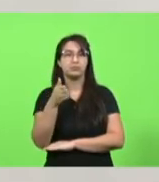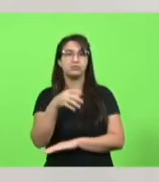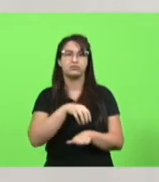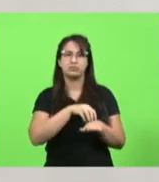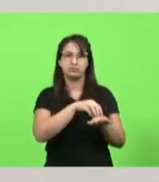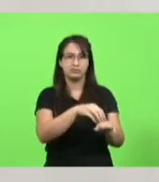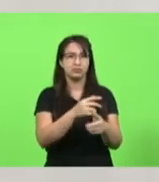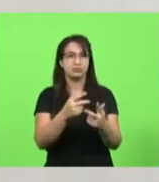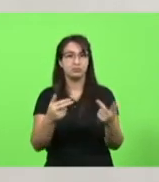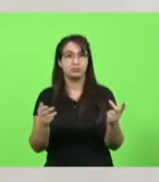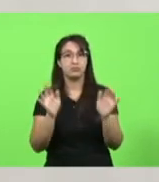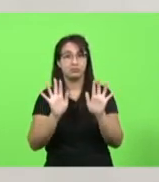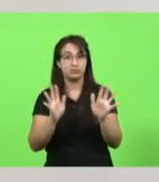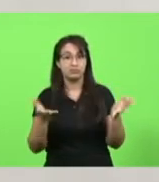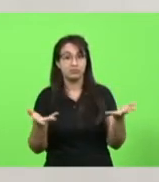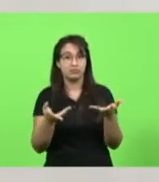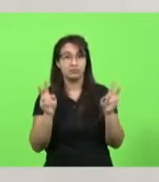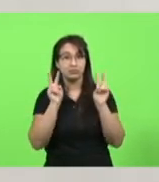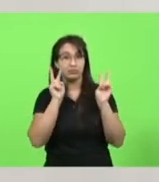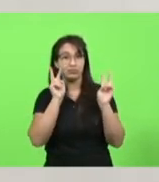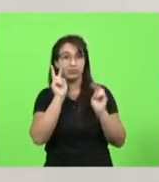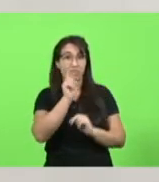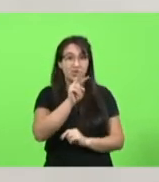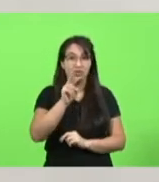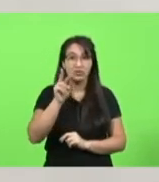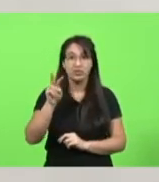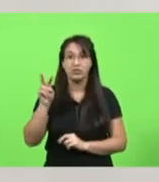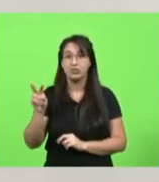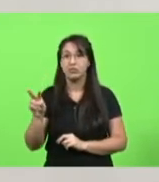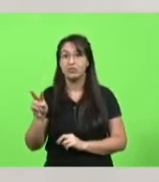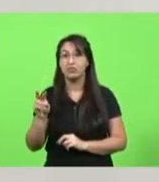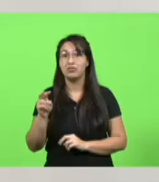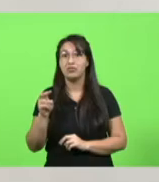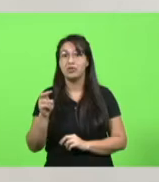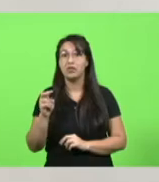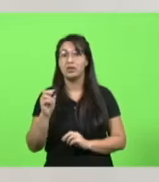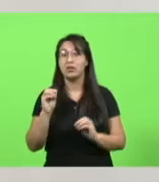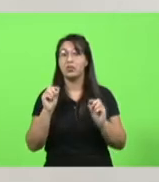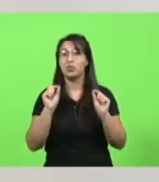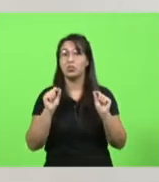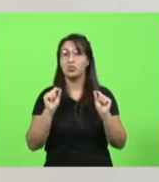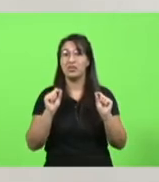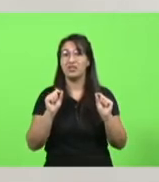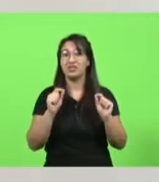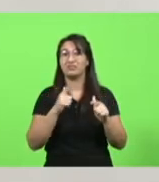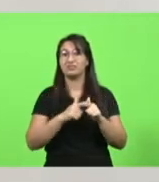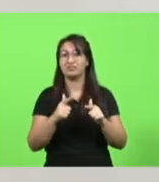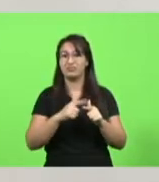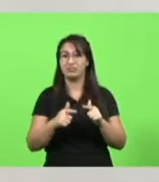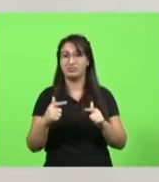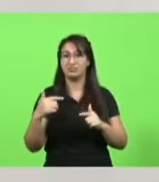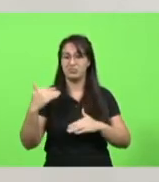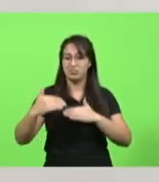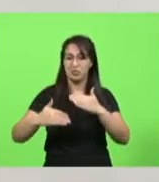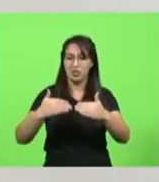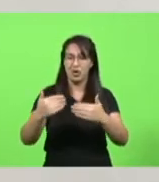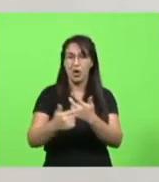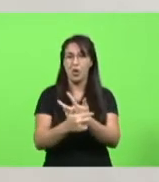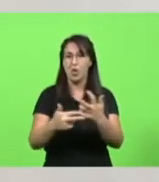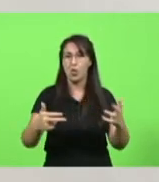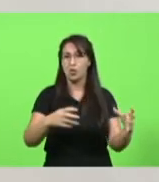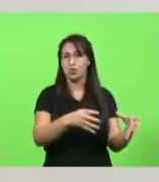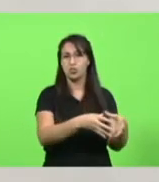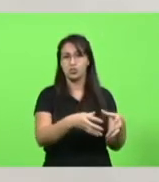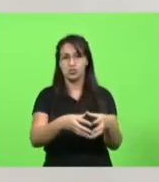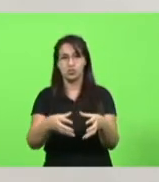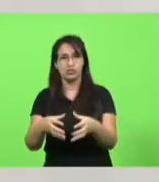mais visíveis os efeitos generalizados da pandemia em toda a cadeia do fornecimento de consumo em